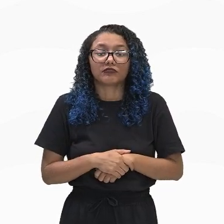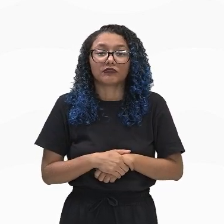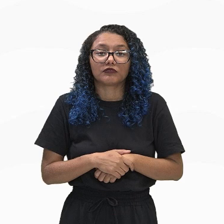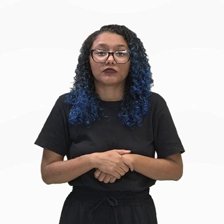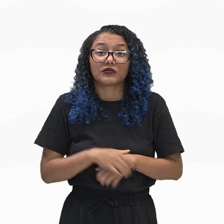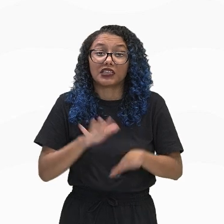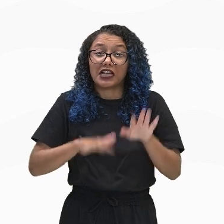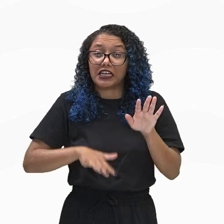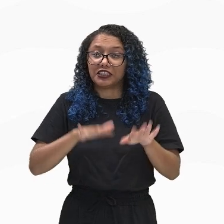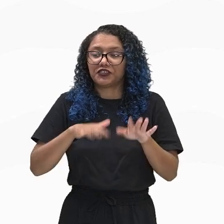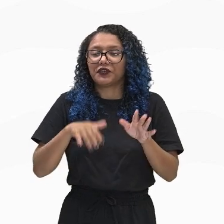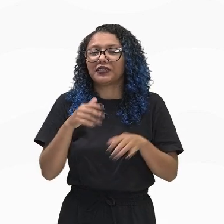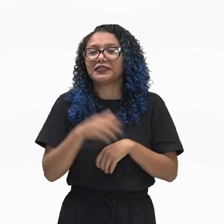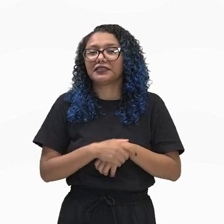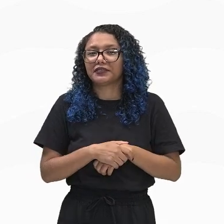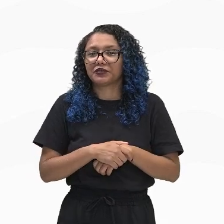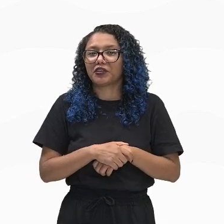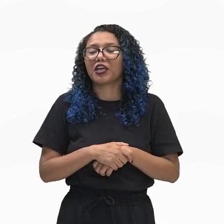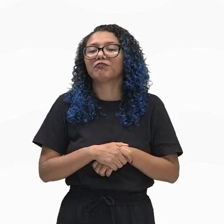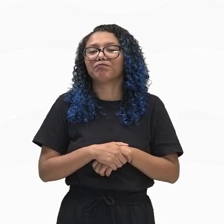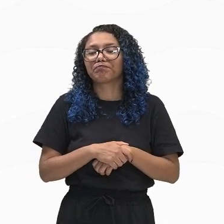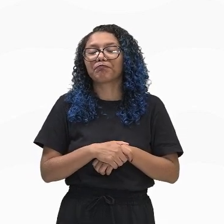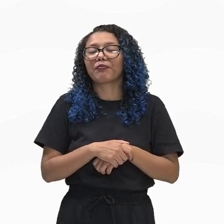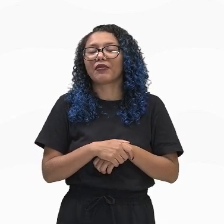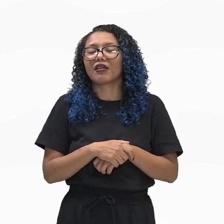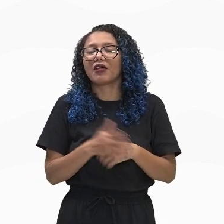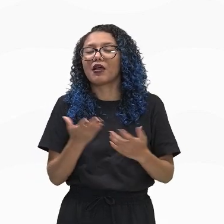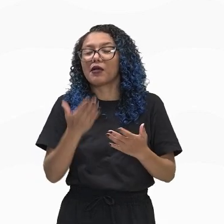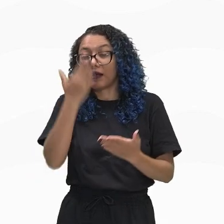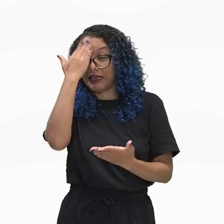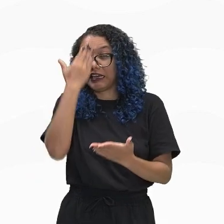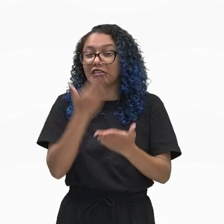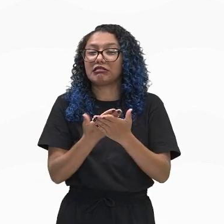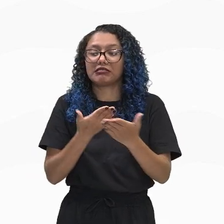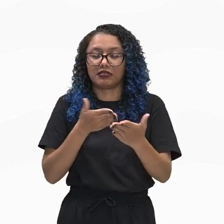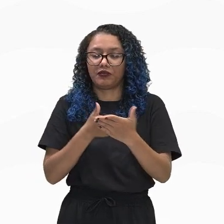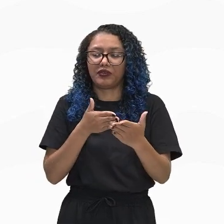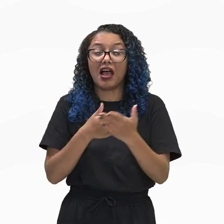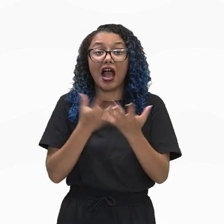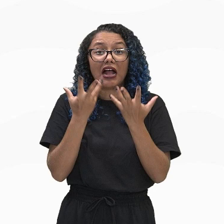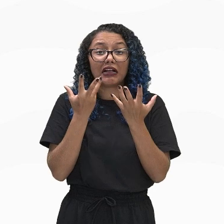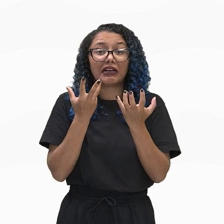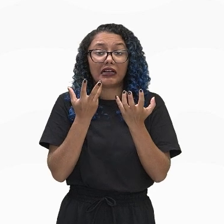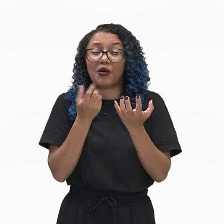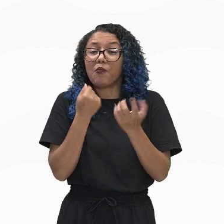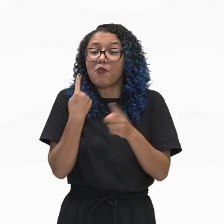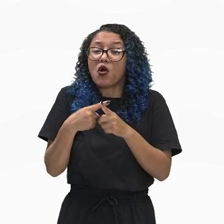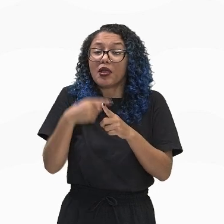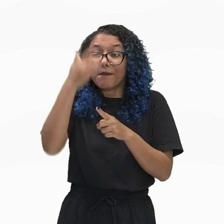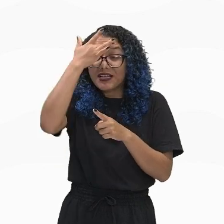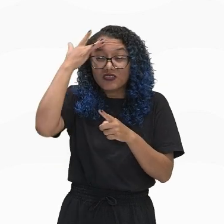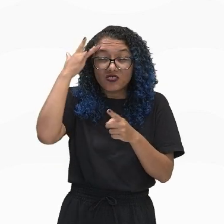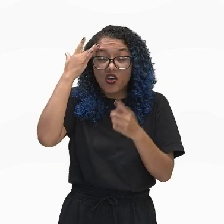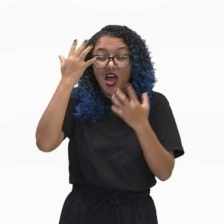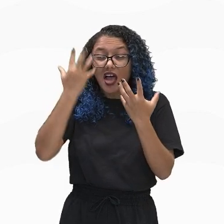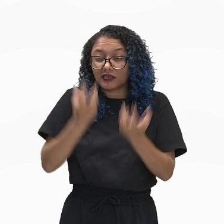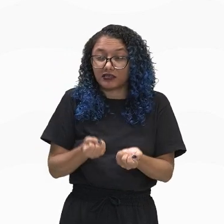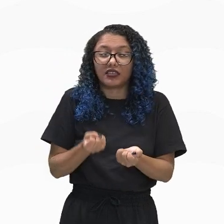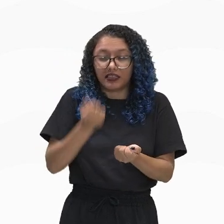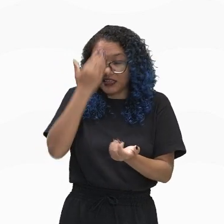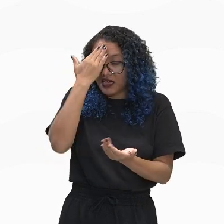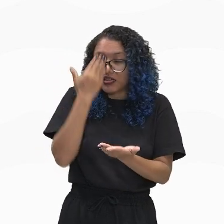presentear de forma ruim, né, com uma crença limitante hereditária. E aí, seguindo, nós temos as